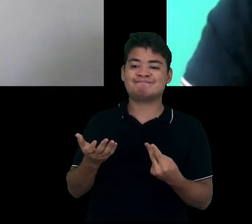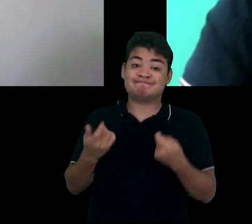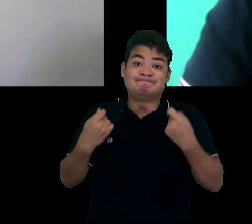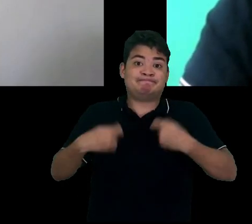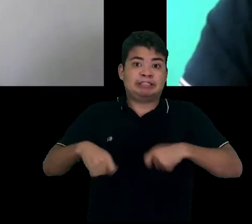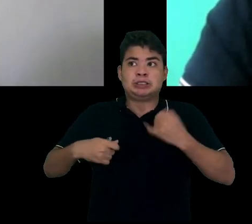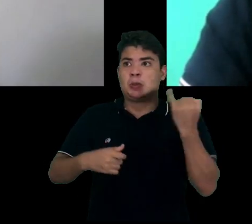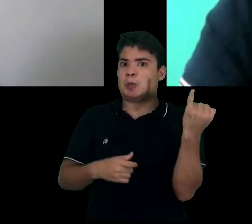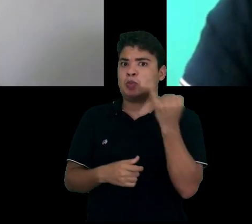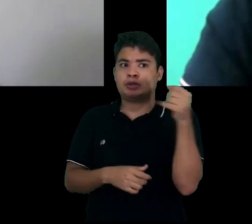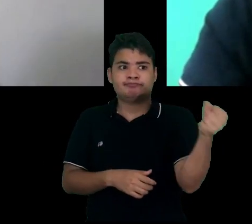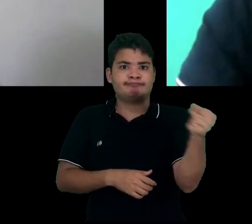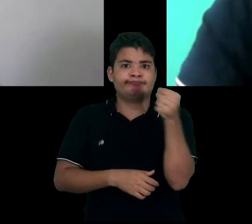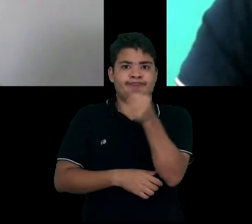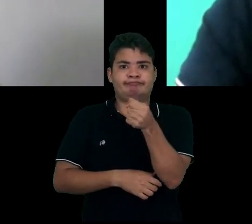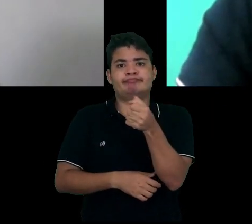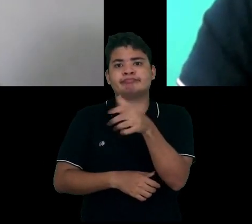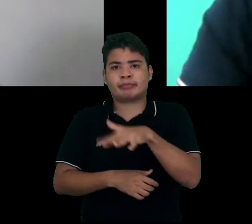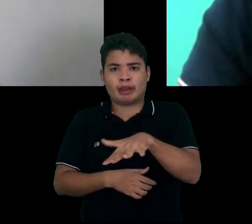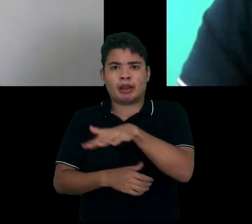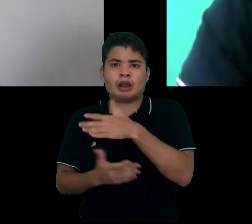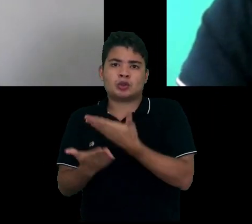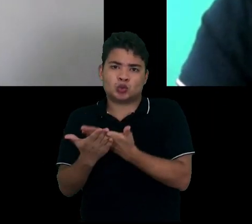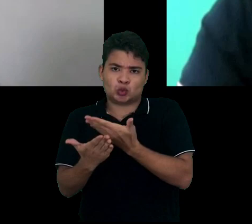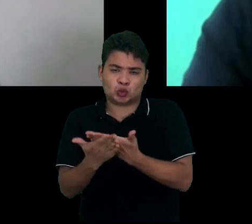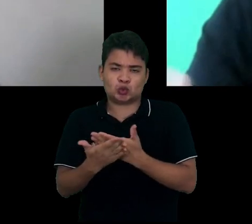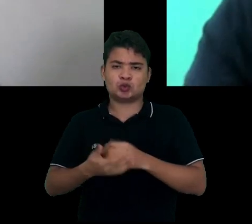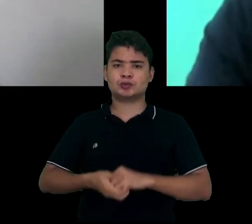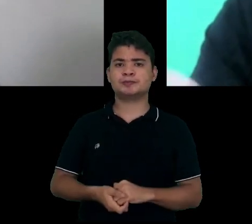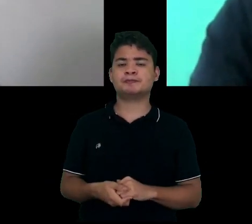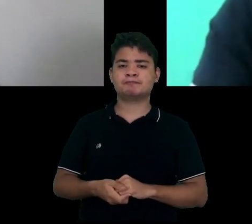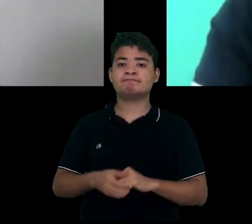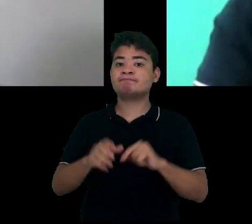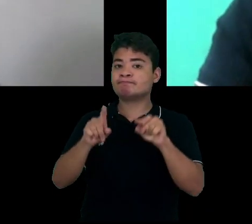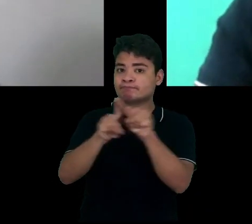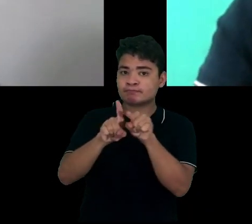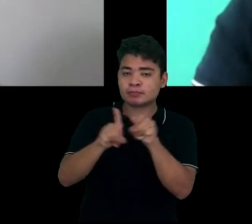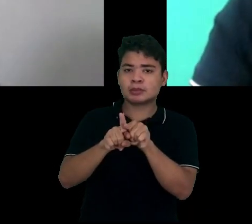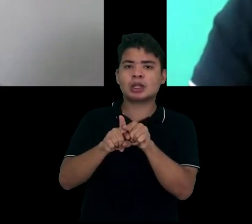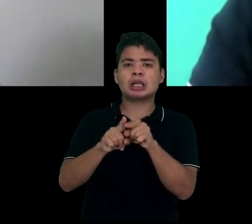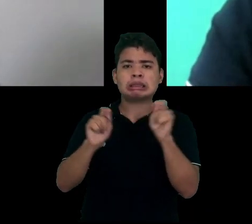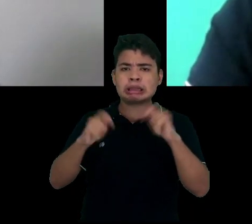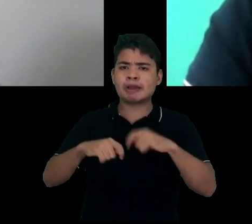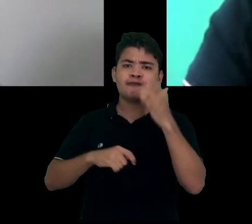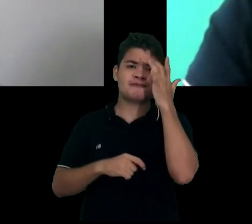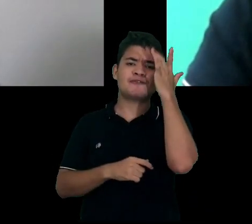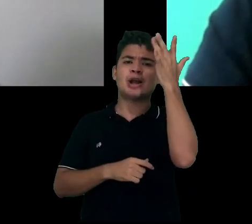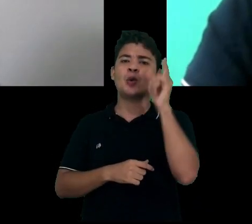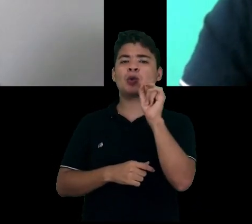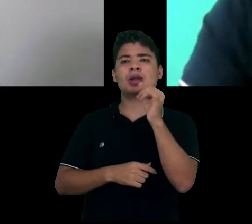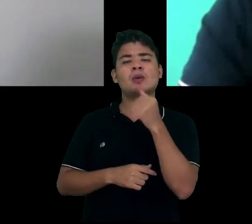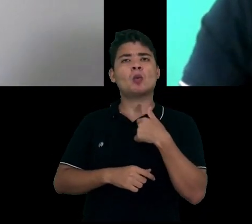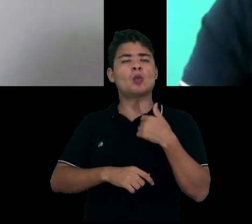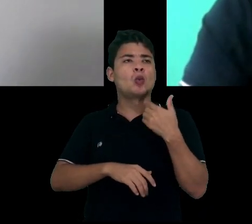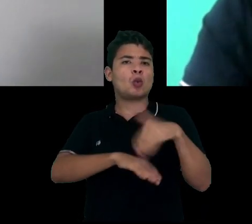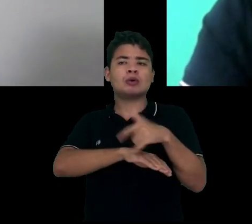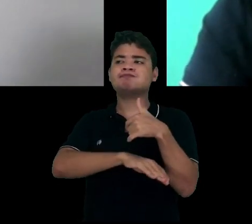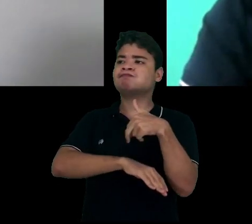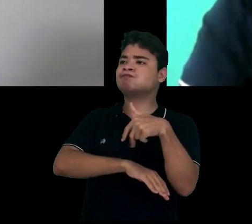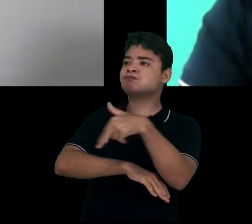mais necessários. E além do mais, nós podemos facilmente esbarrar com um surdo na rua